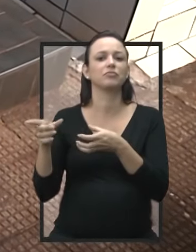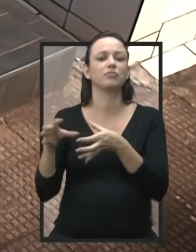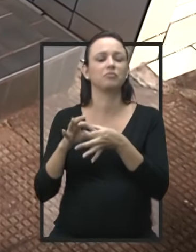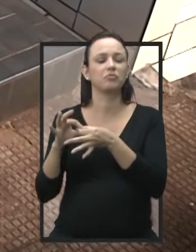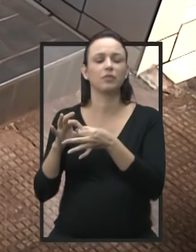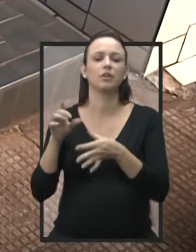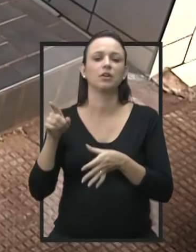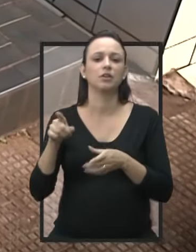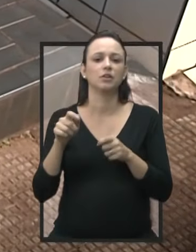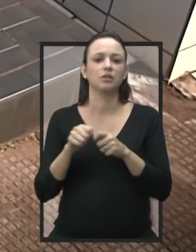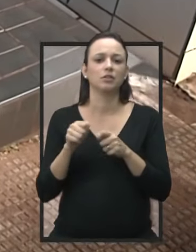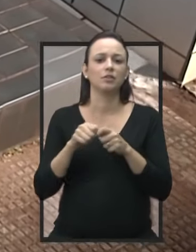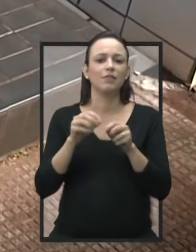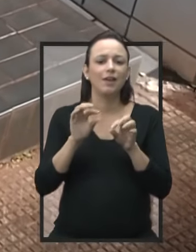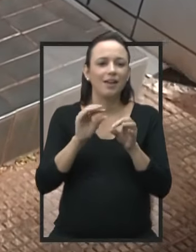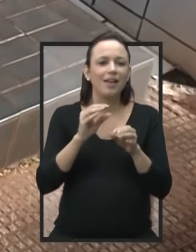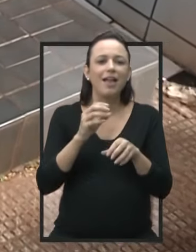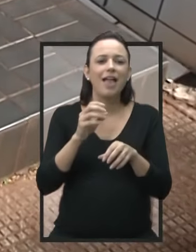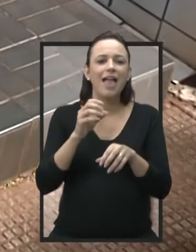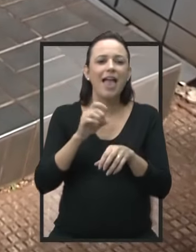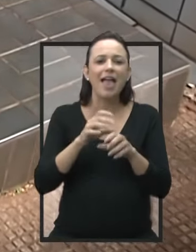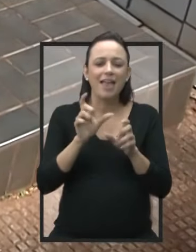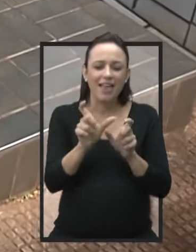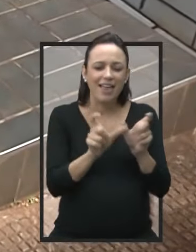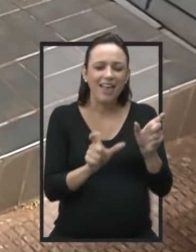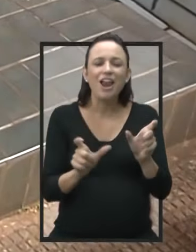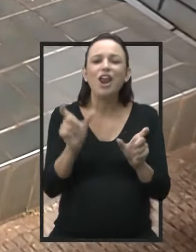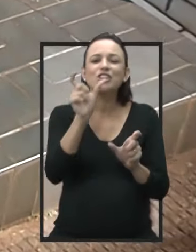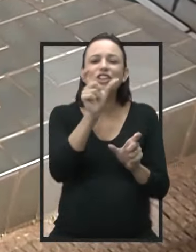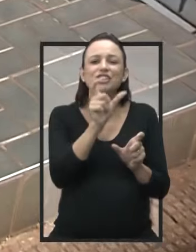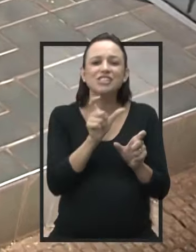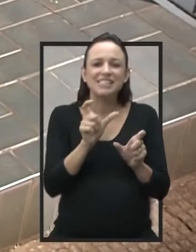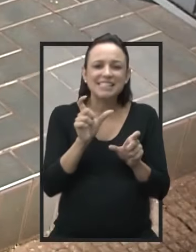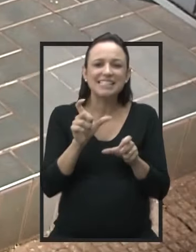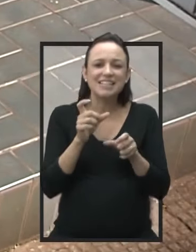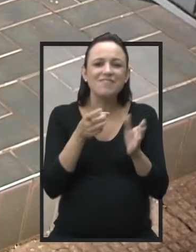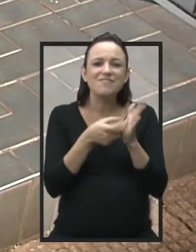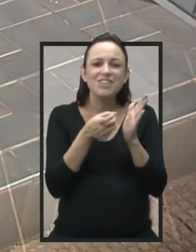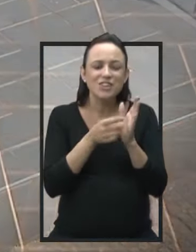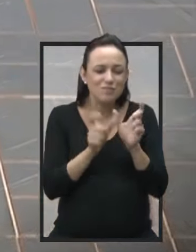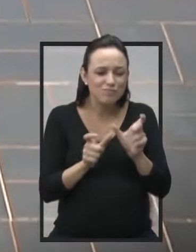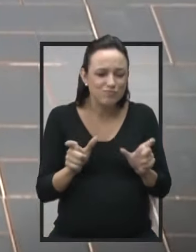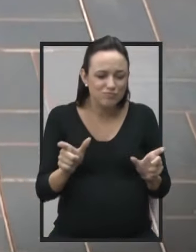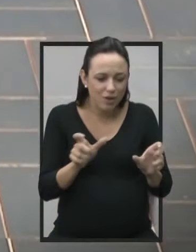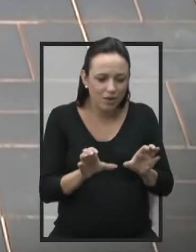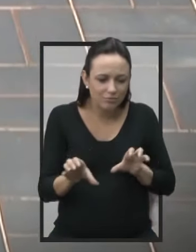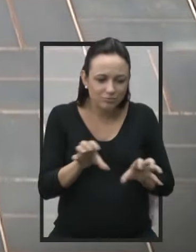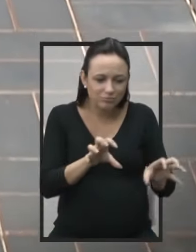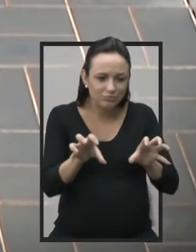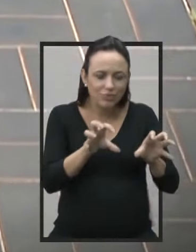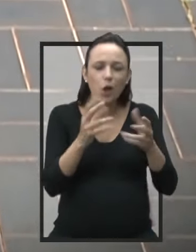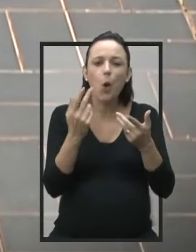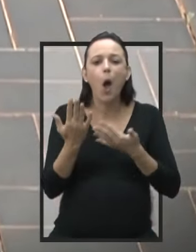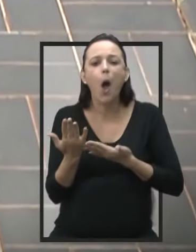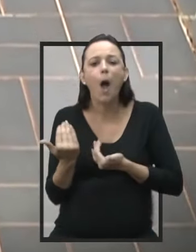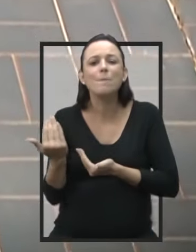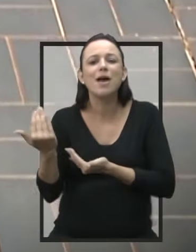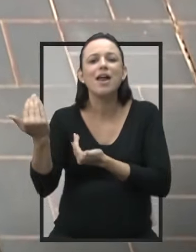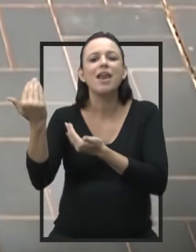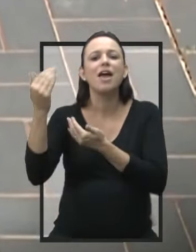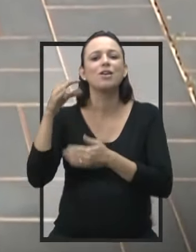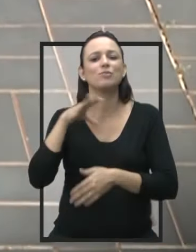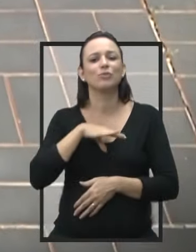fizeram com aquele estilo de caquinhos de cerâmica, lajotinhas, cobriram todo o túmulo do papai e prestaram uma homenagem